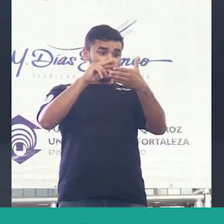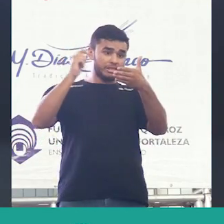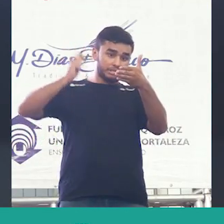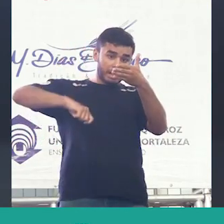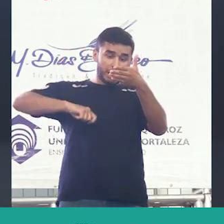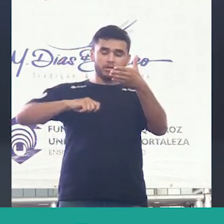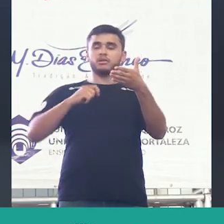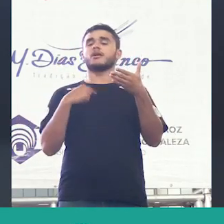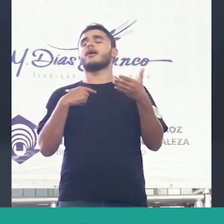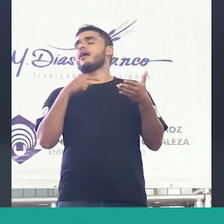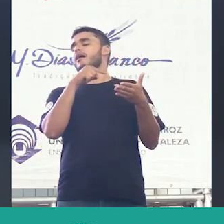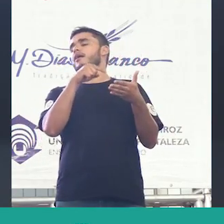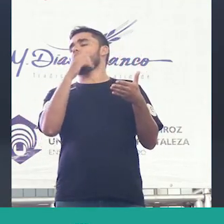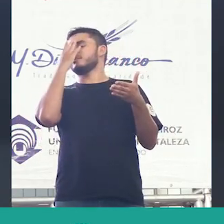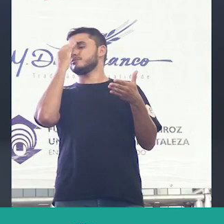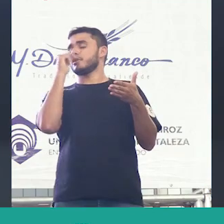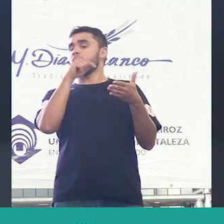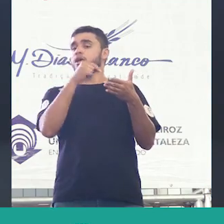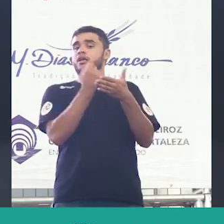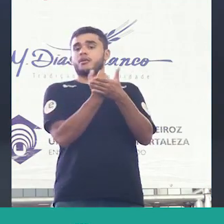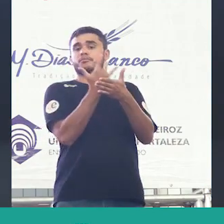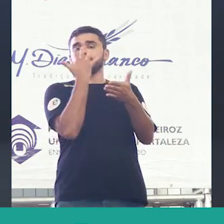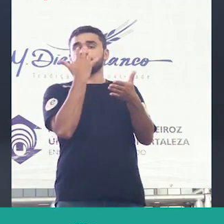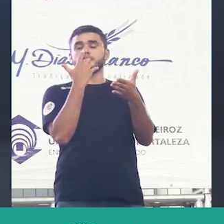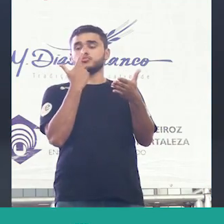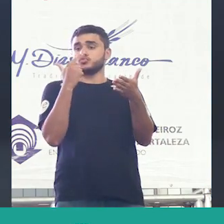de luz. Chama-se de meio